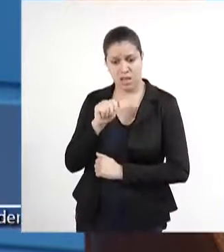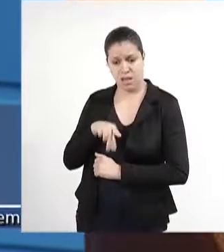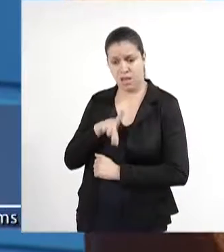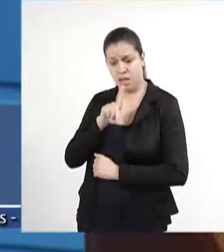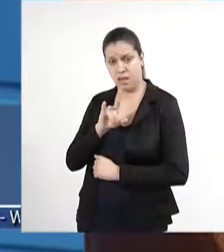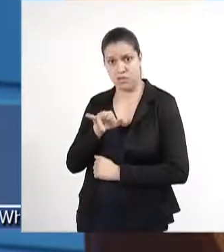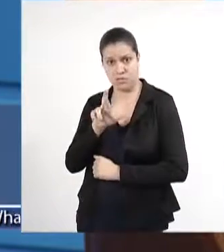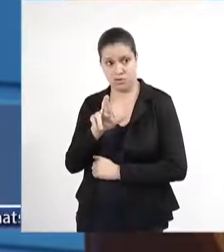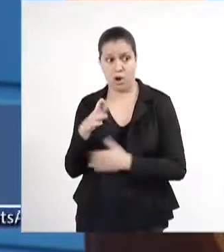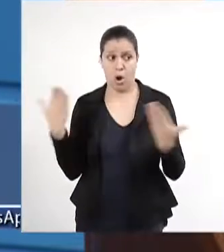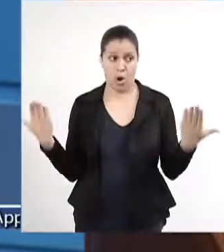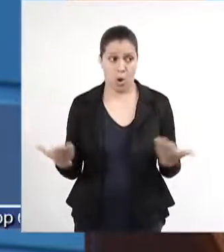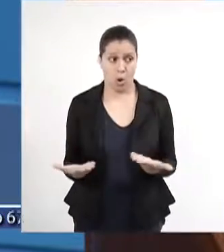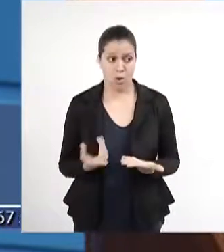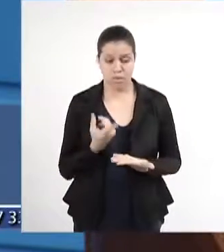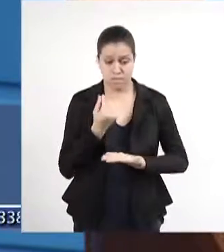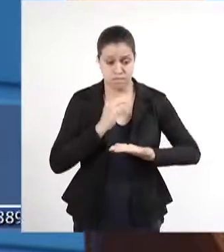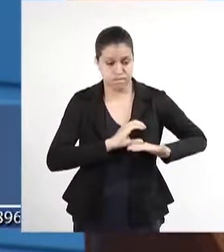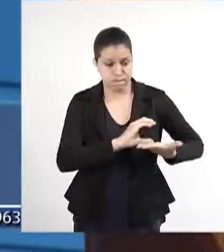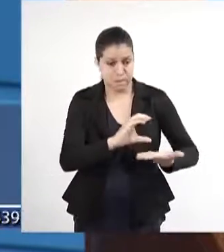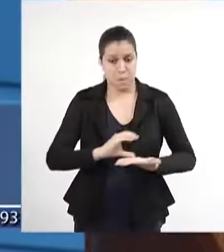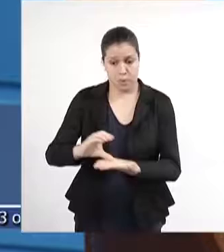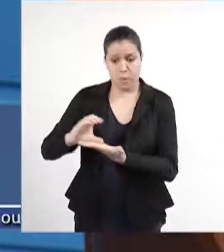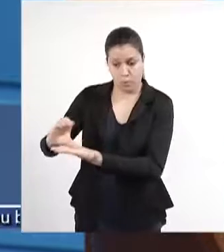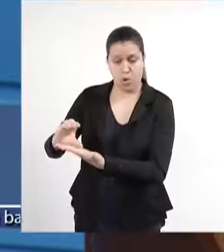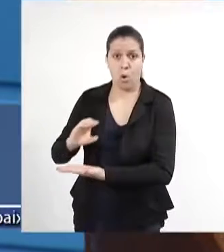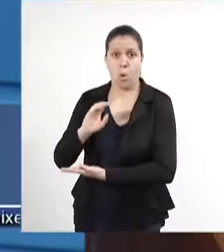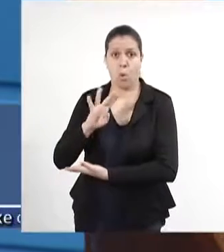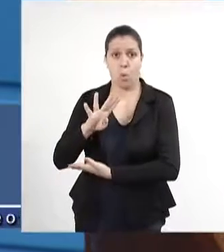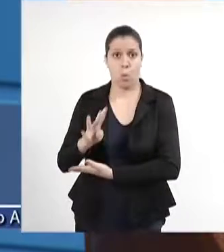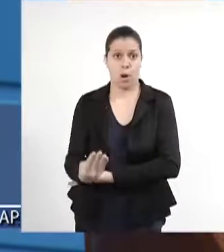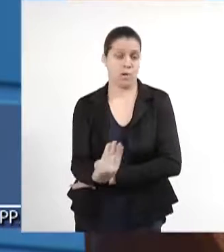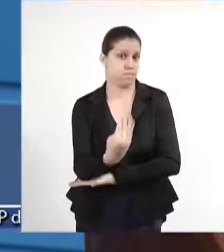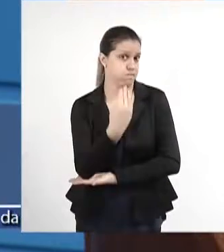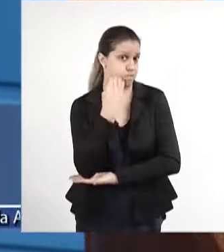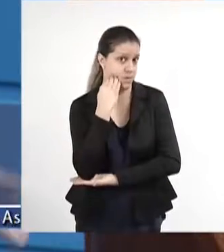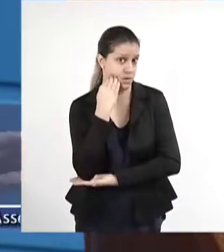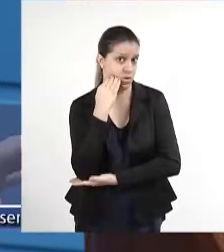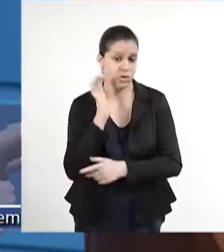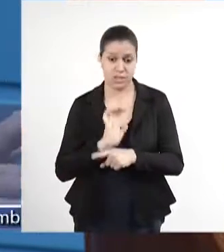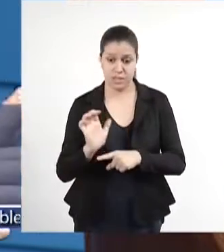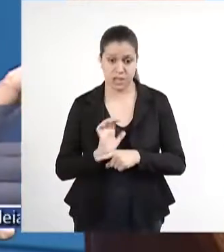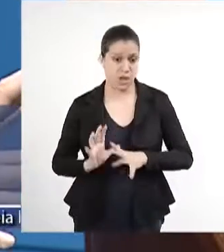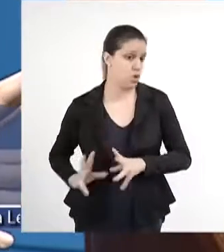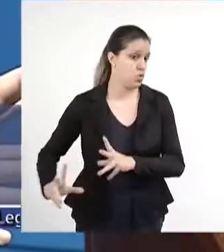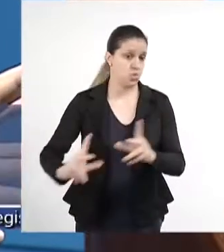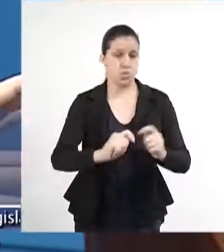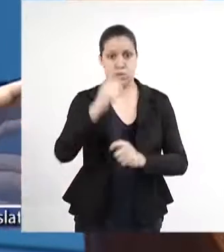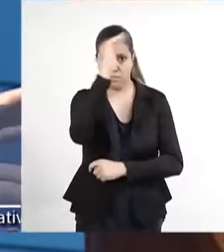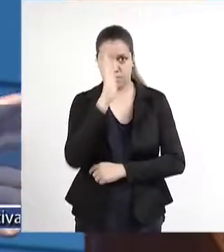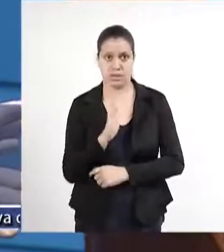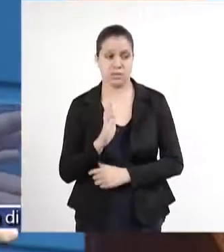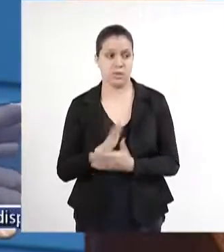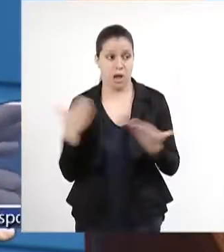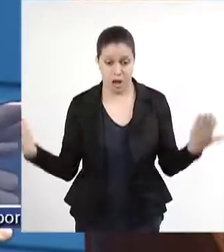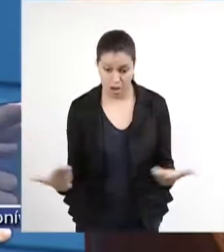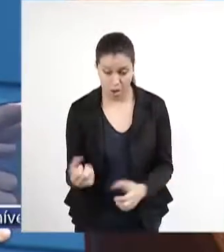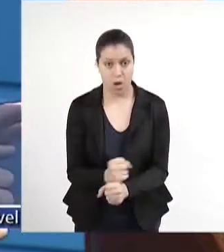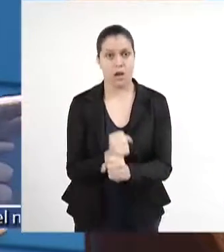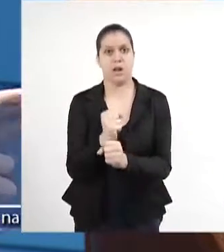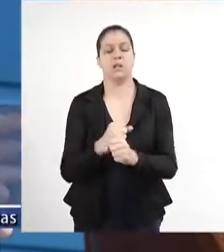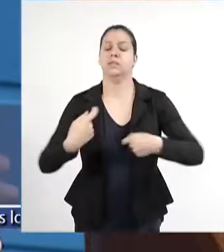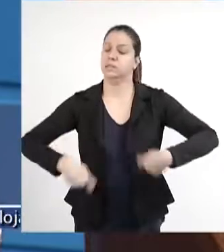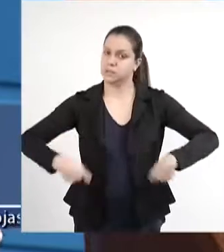bilhões previstos para estados do Brasil inteiro. Né? Distribuir os 4 bilhões desse ano. Nós estamos precisando desse